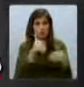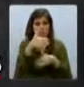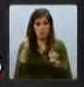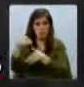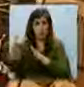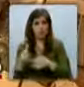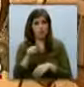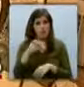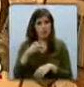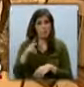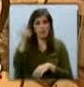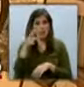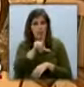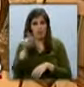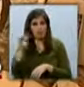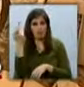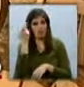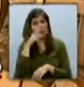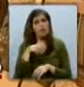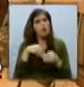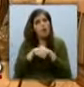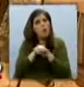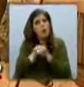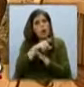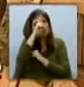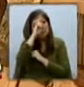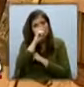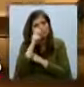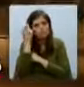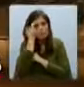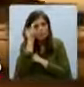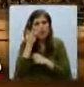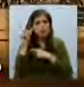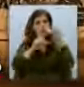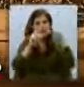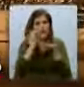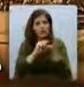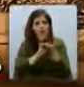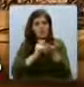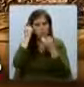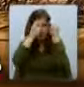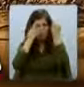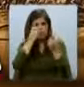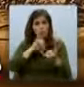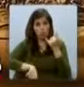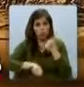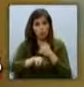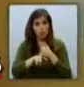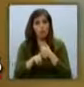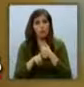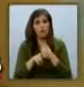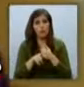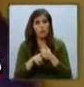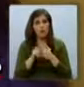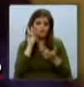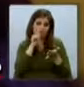Amélia Martins é a guardiã das memórias. As fotografias, as cartas, os pensamentos do tio são lugares a que sempre